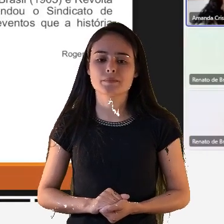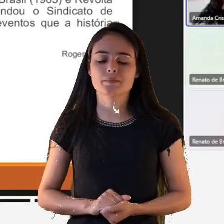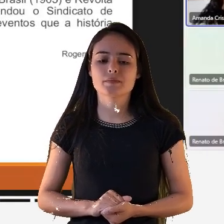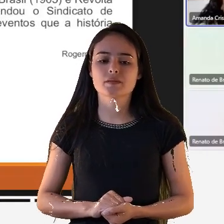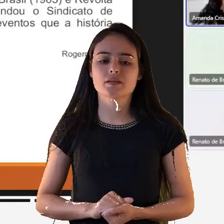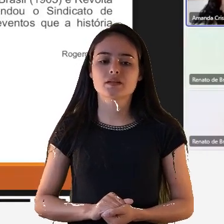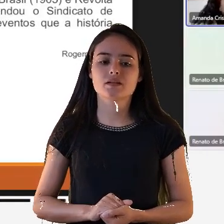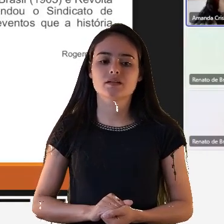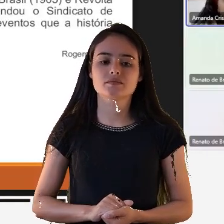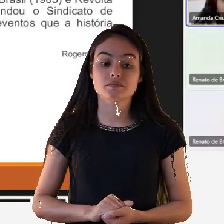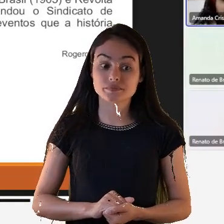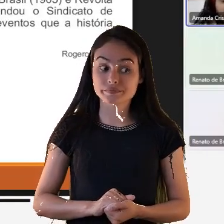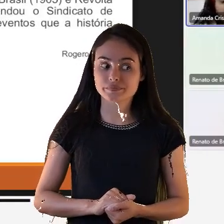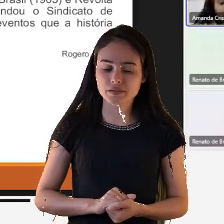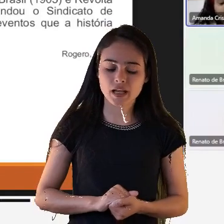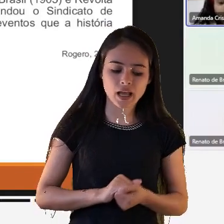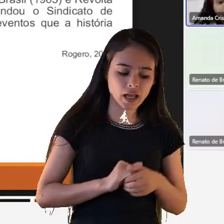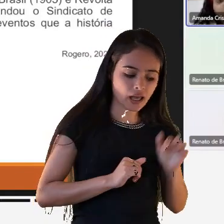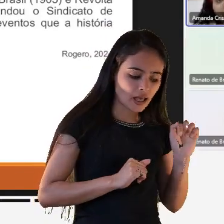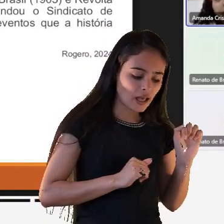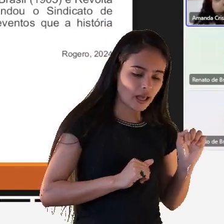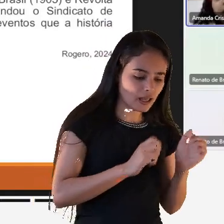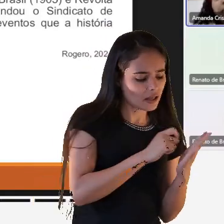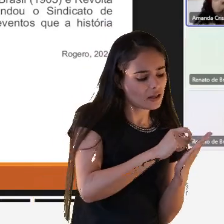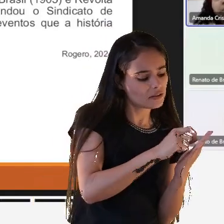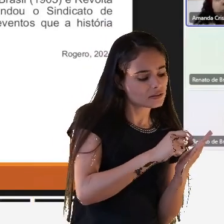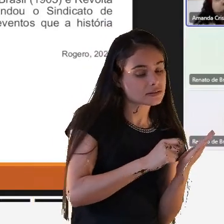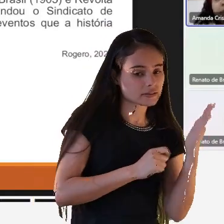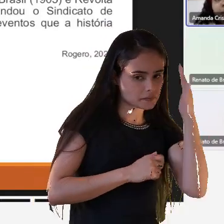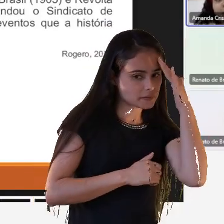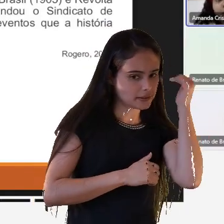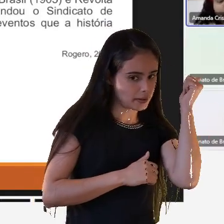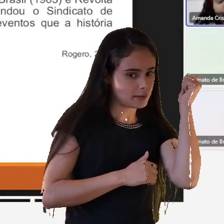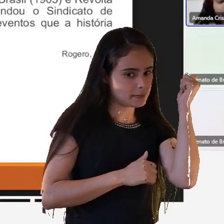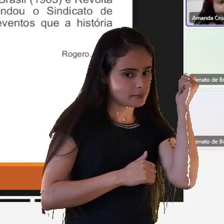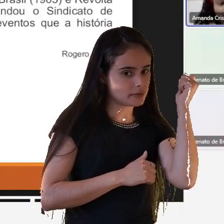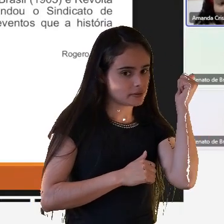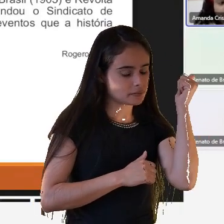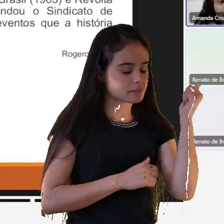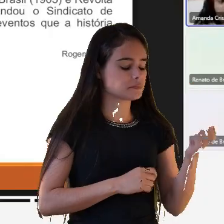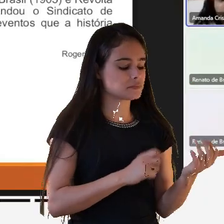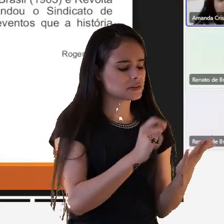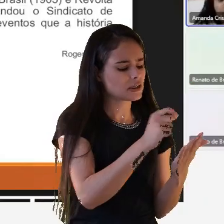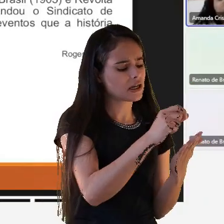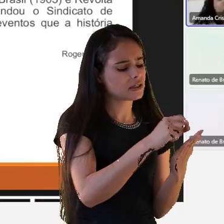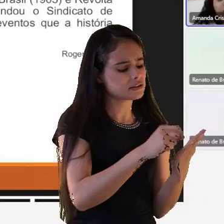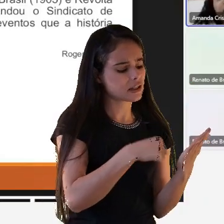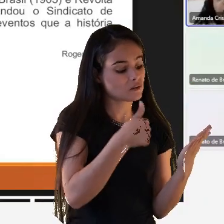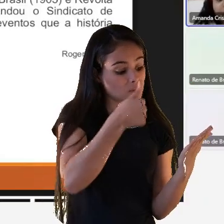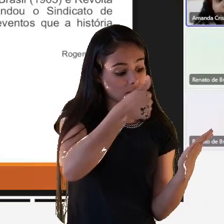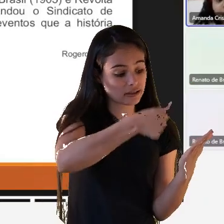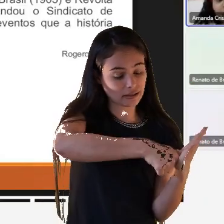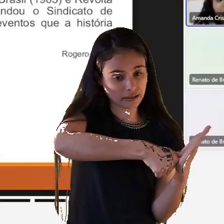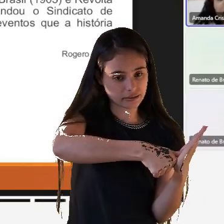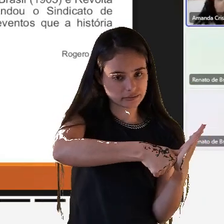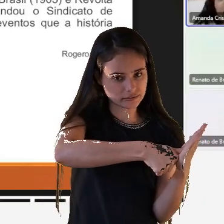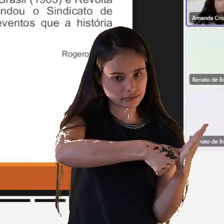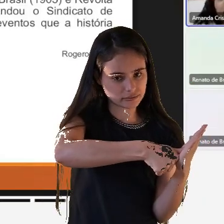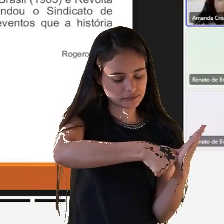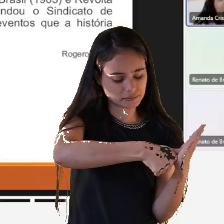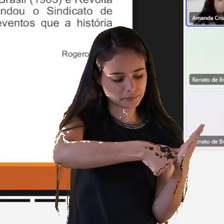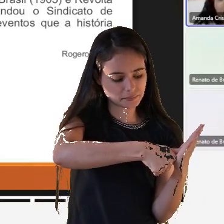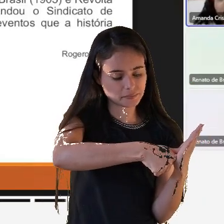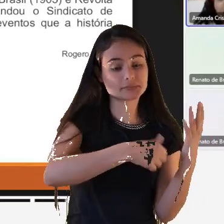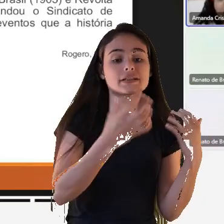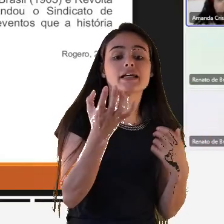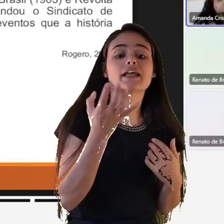aí a Esperança, ela sabia escrever, e ela não só escreve uma carta reivindicando